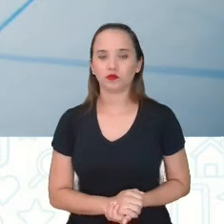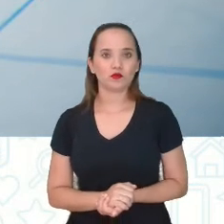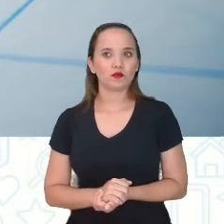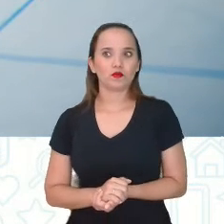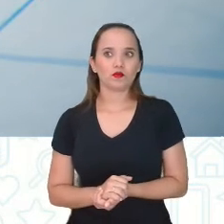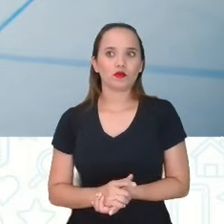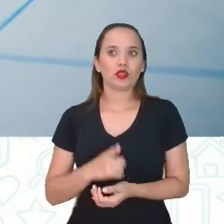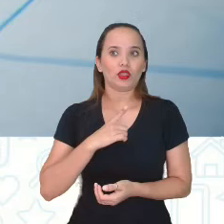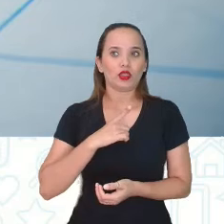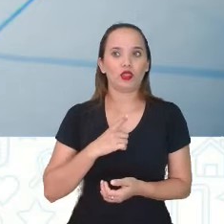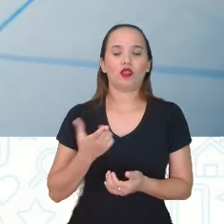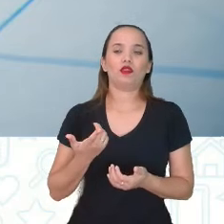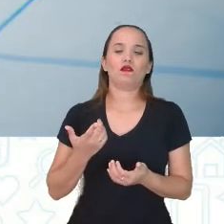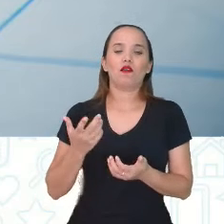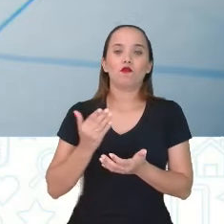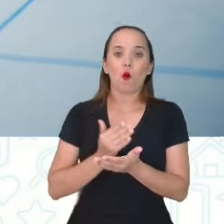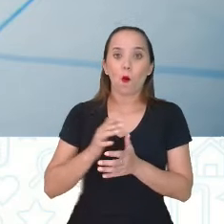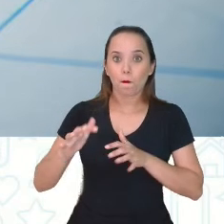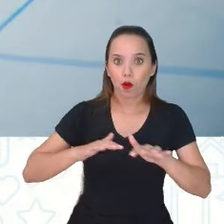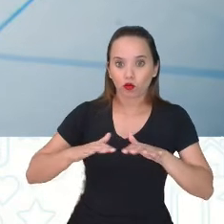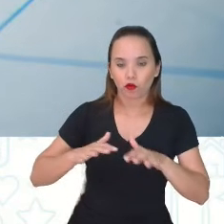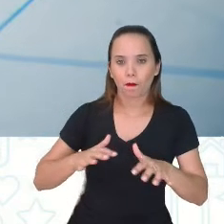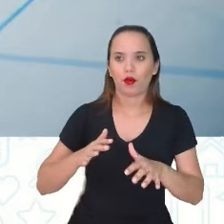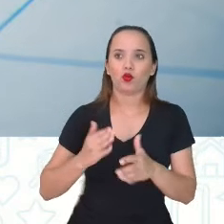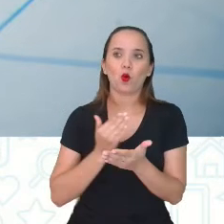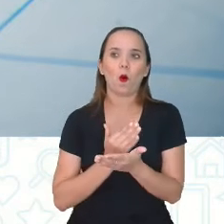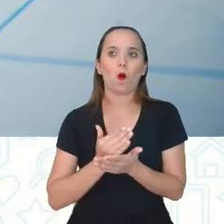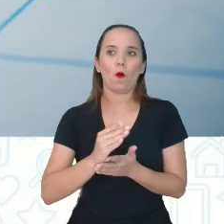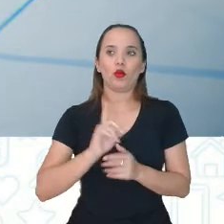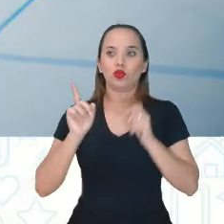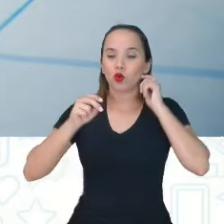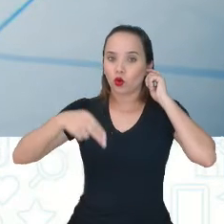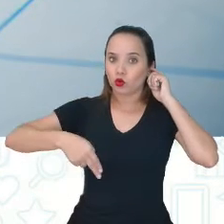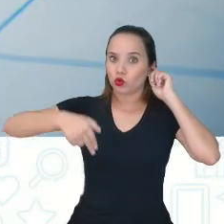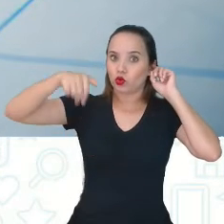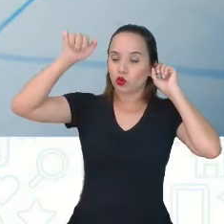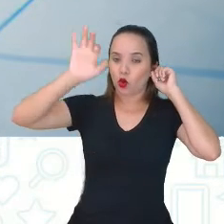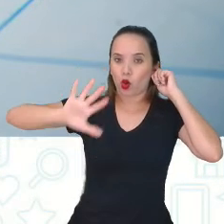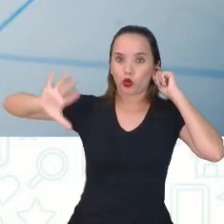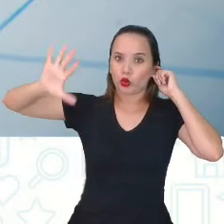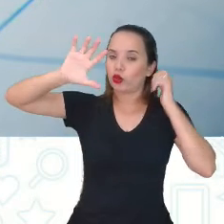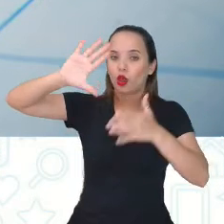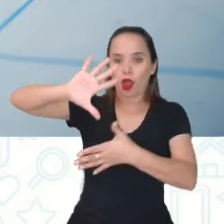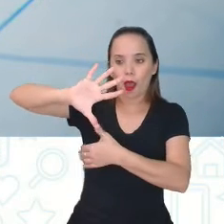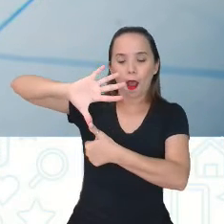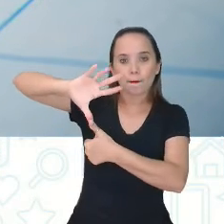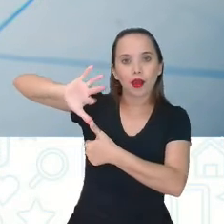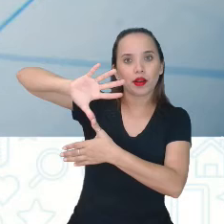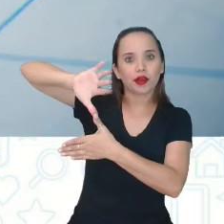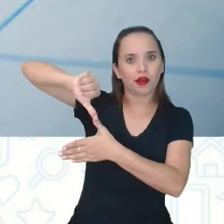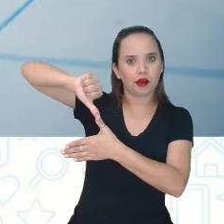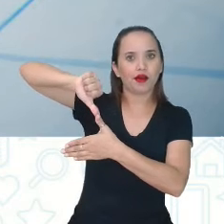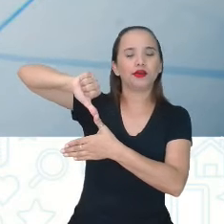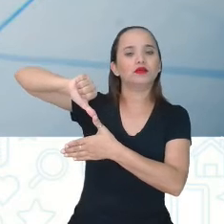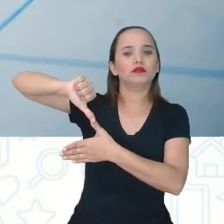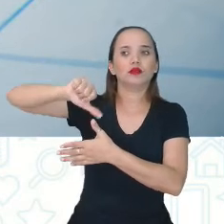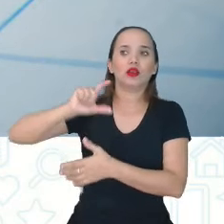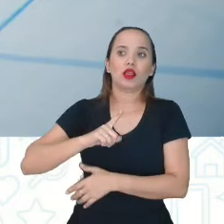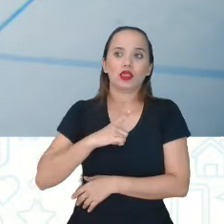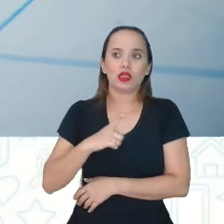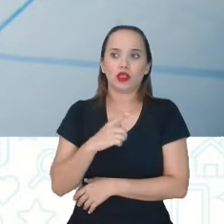O precursor do movimento foi o norte-americano, né? Começou lá nos Estados Unidos e foi o agrônomo